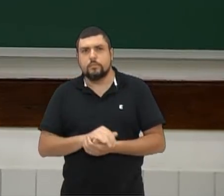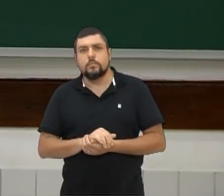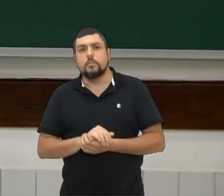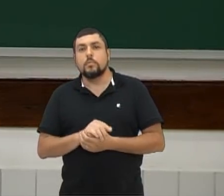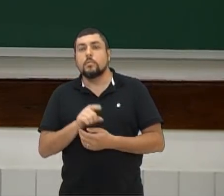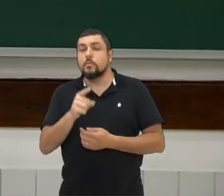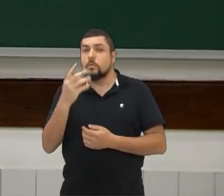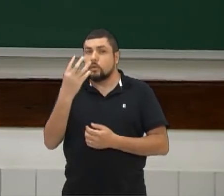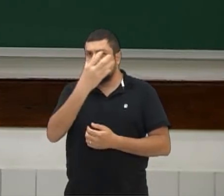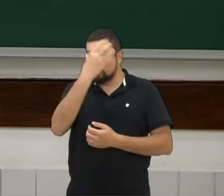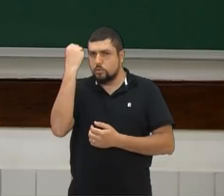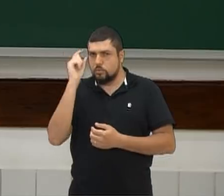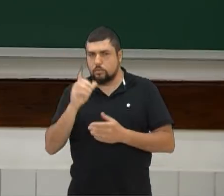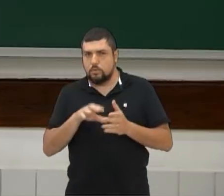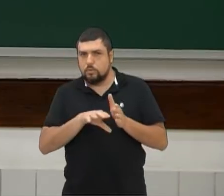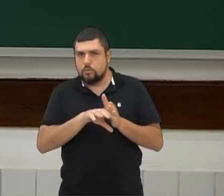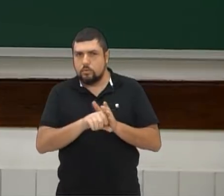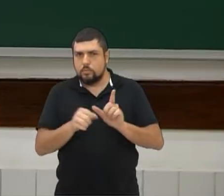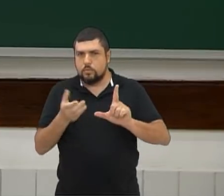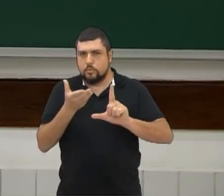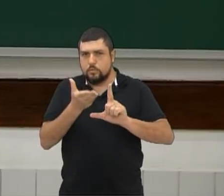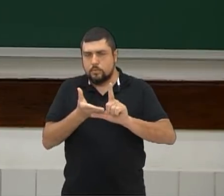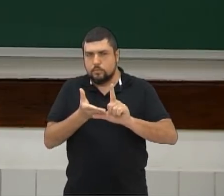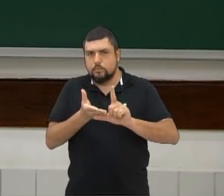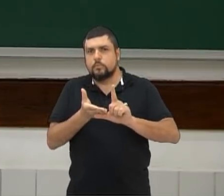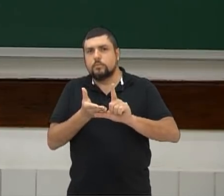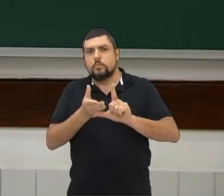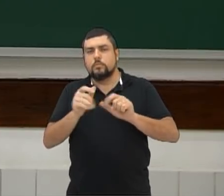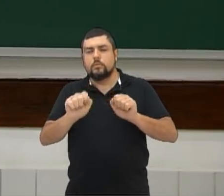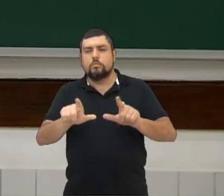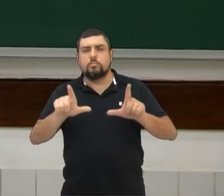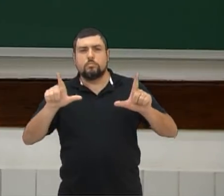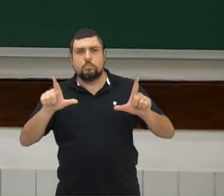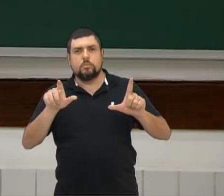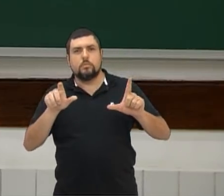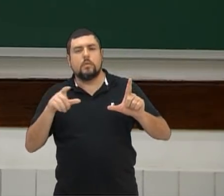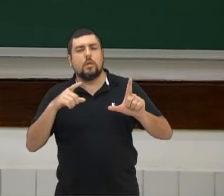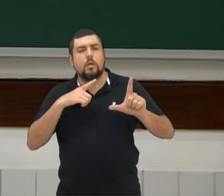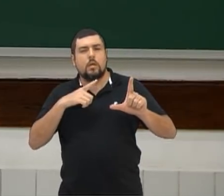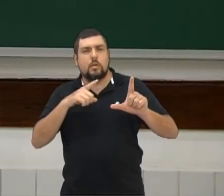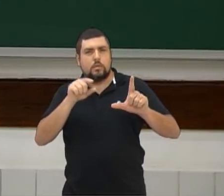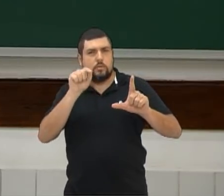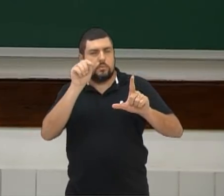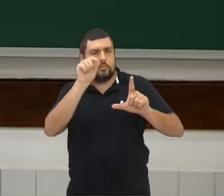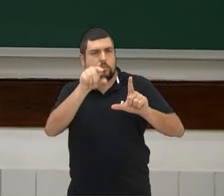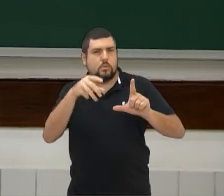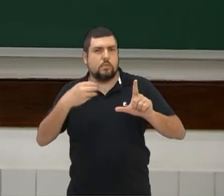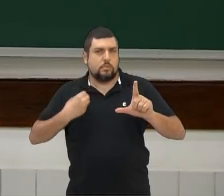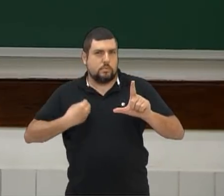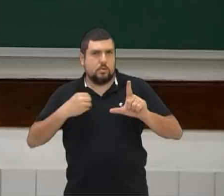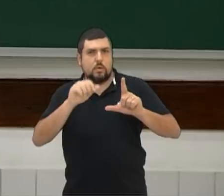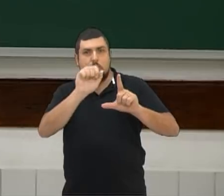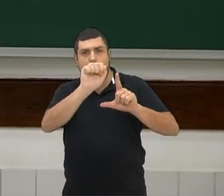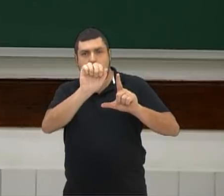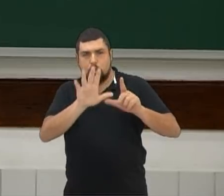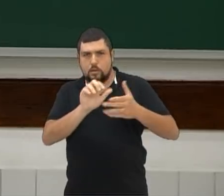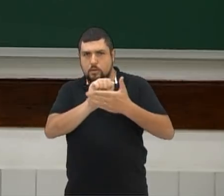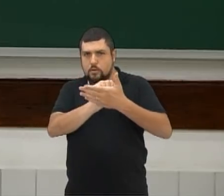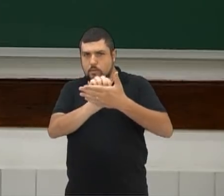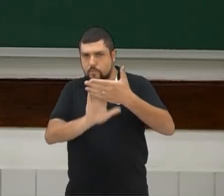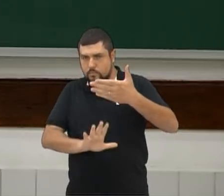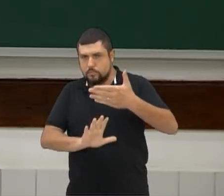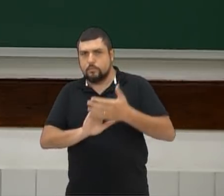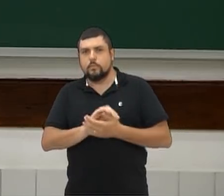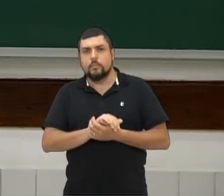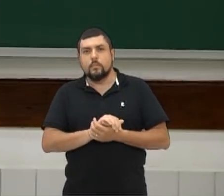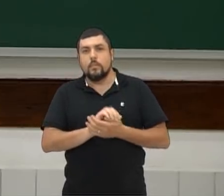entrar no Classroom. Na ferramenta do Classroom, vai aparecer para vocês uma atividade. E dentro dessa atividade, vai ter